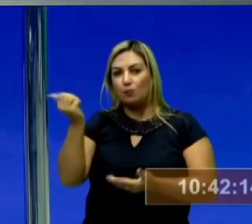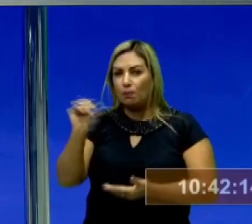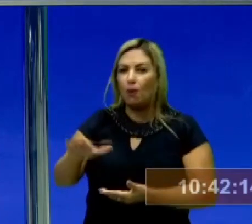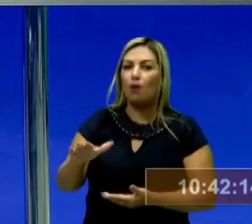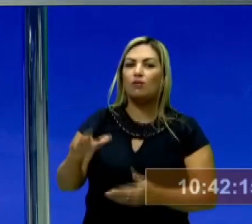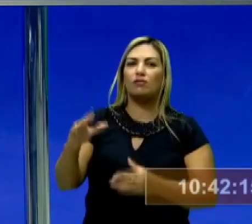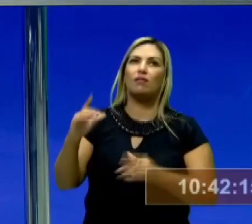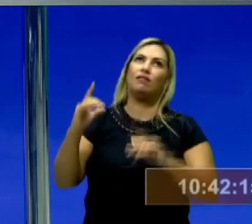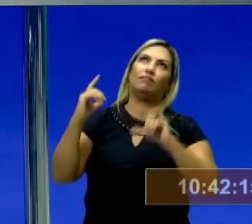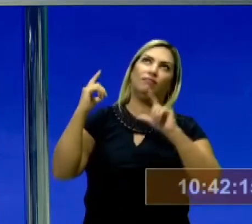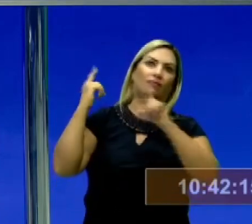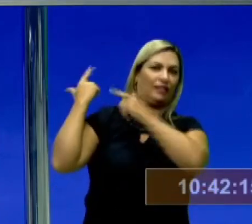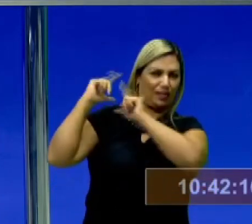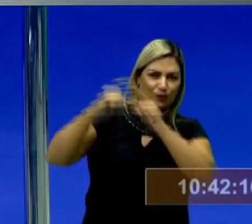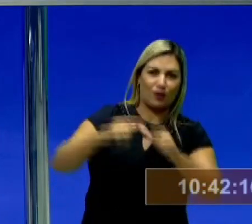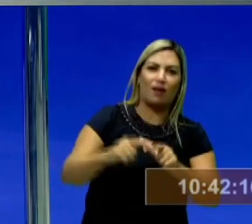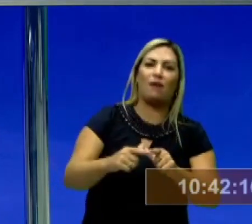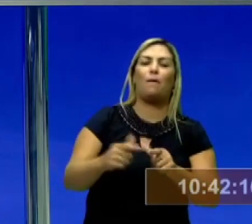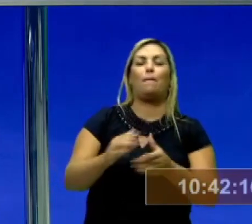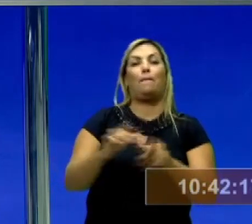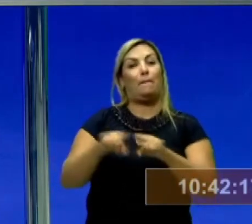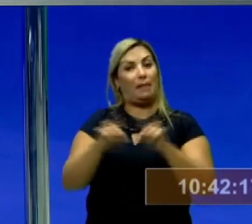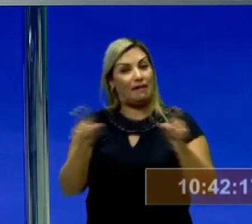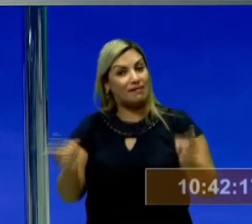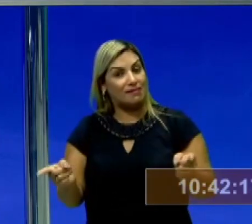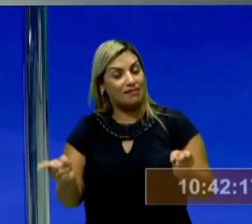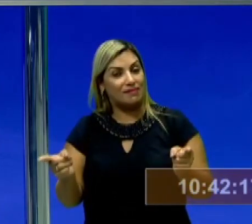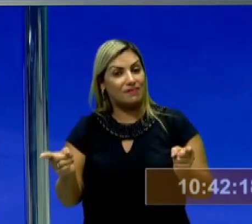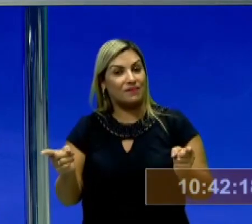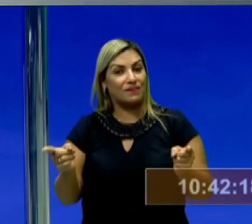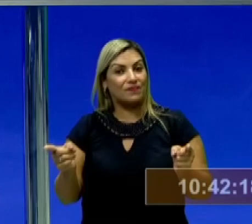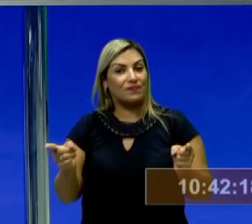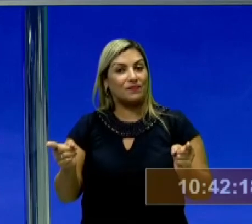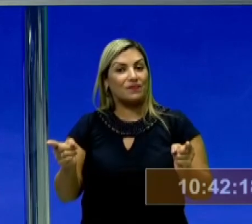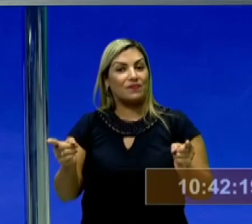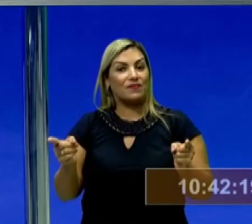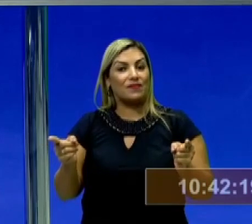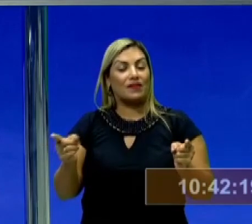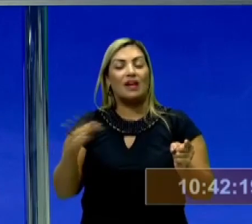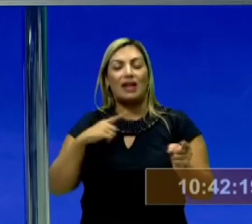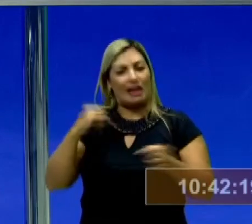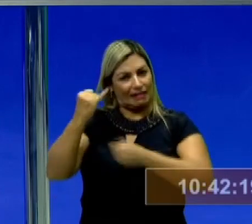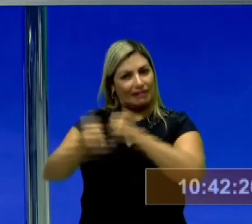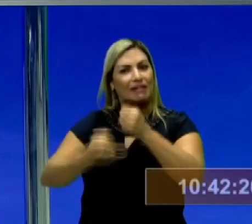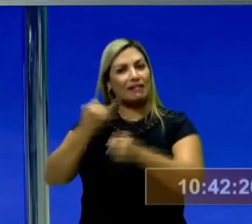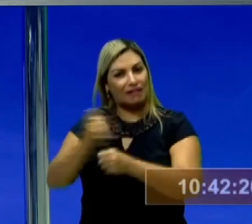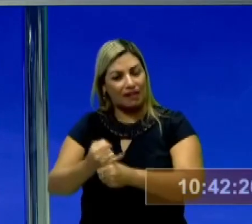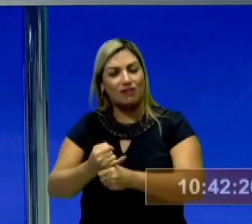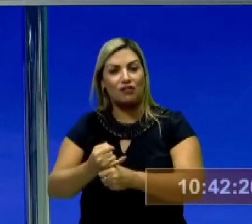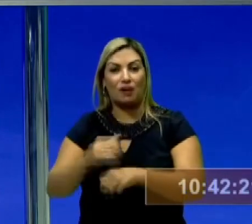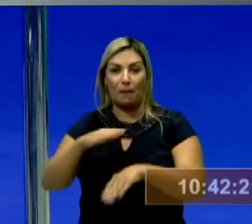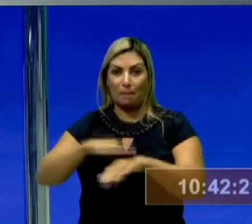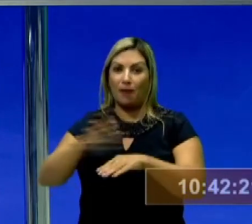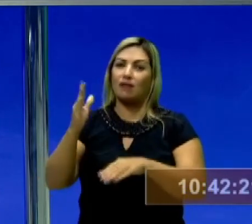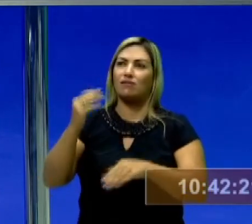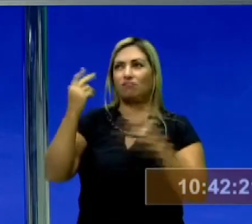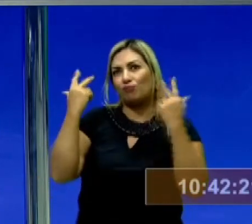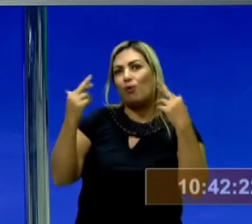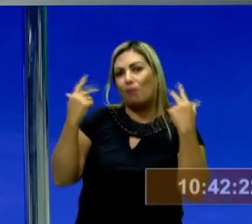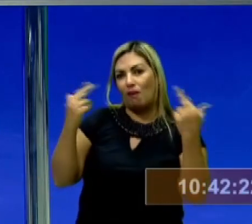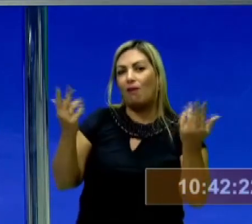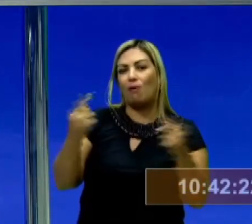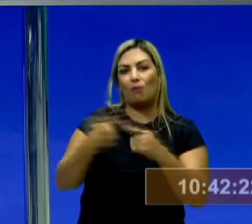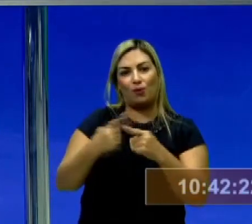forma tradicional, mas o veículo pela internet é muito mais comum,